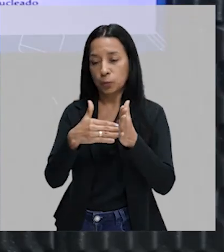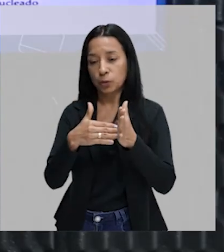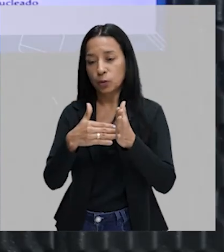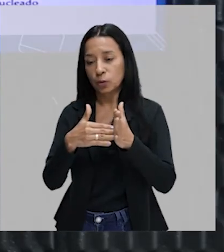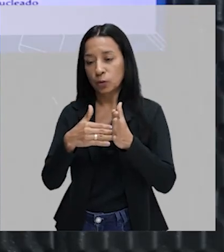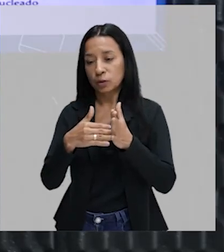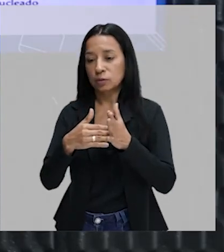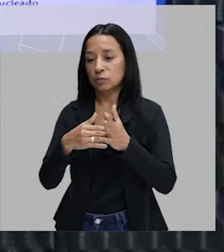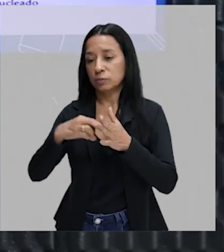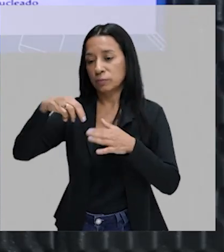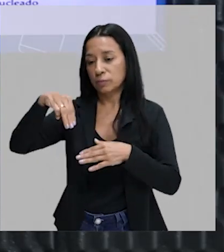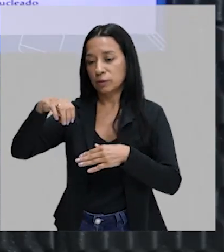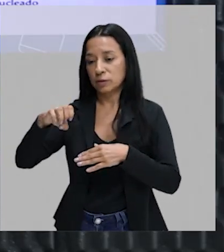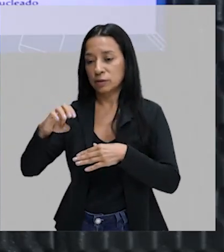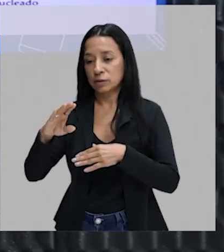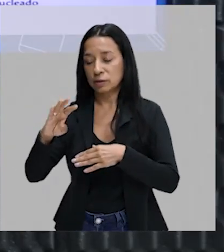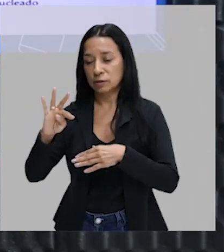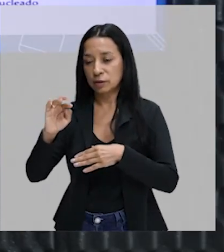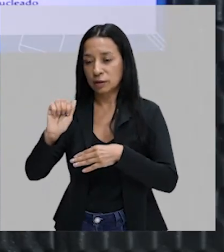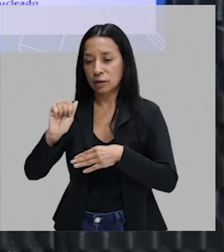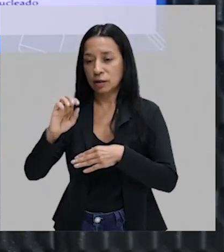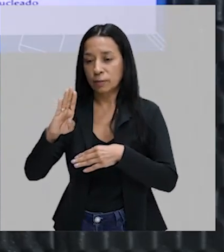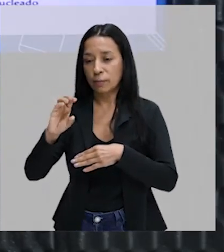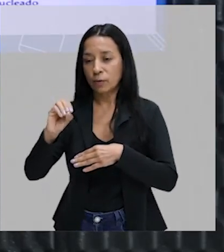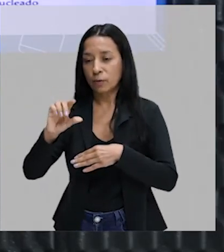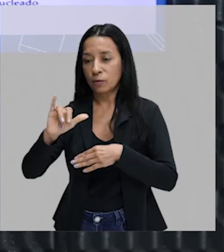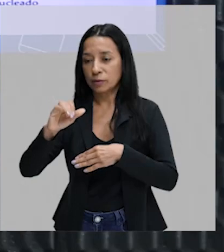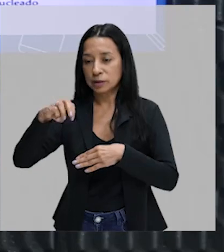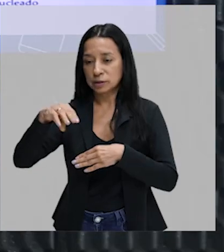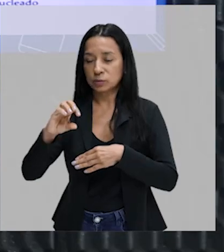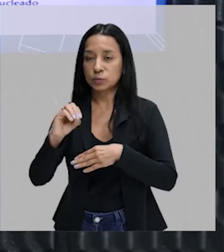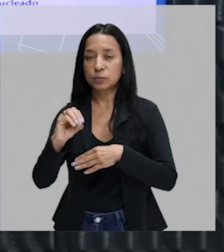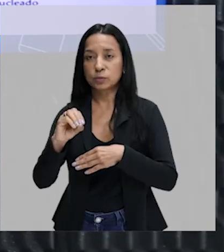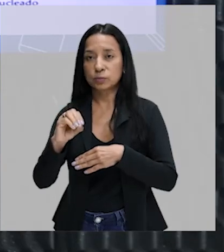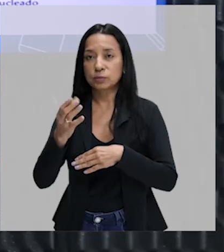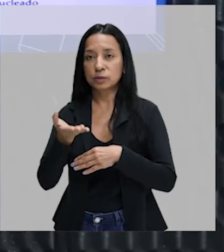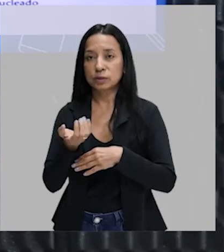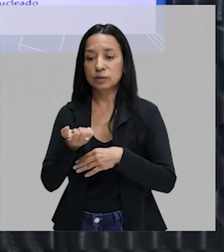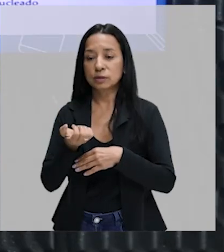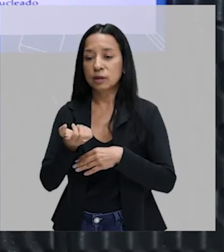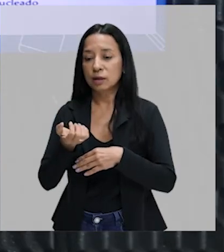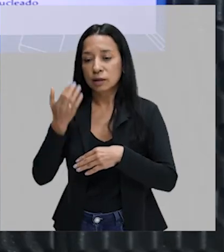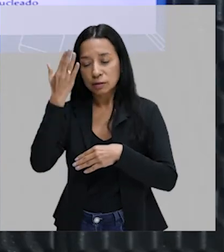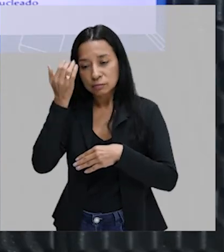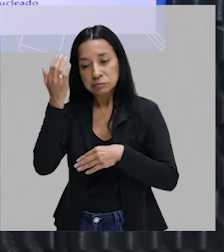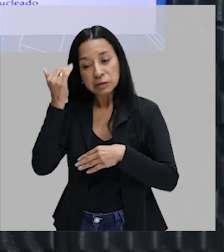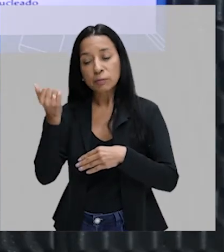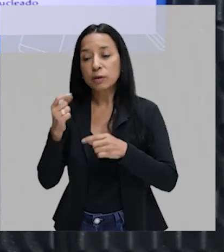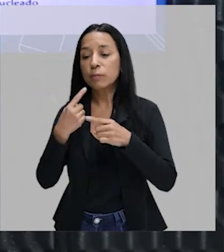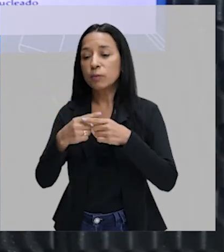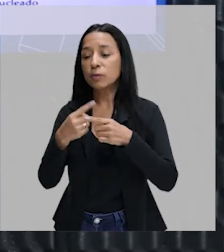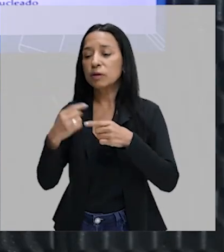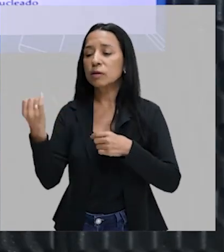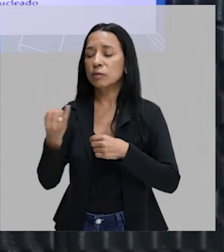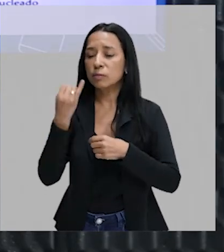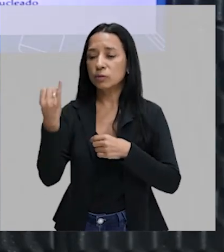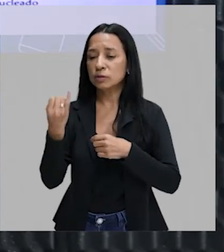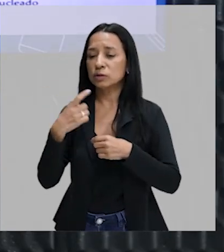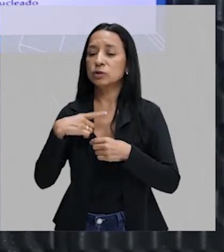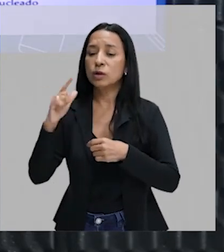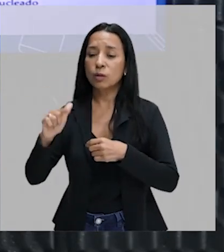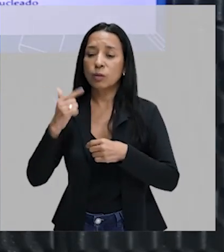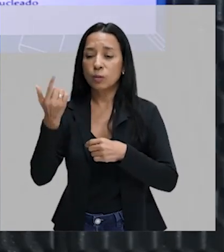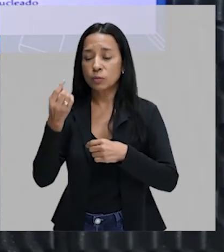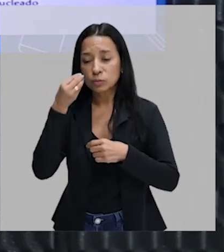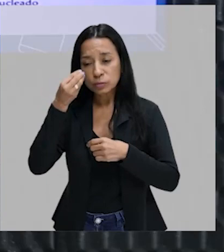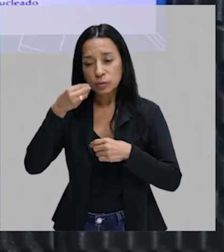do metabolismo. Tá certo? Agora, quer saber por que realmente o núcleo ele é importante aqui? Tem um outro experimento em